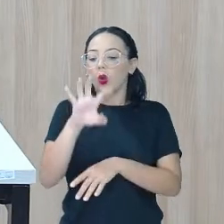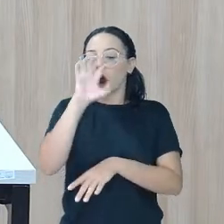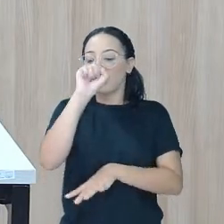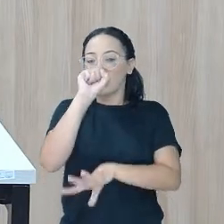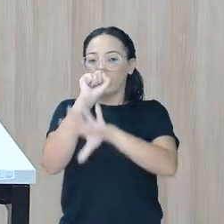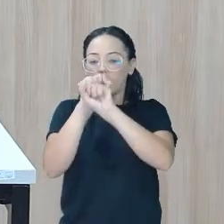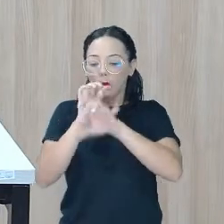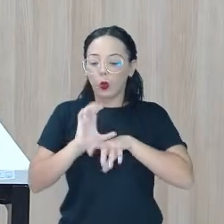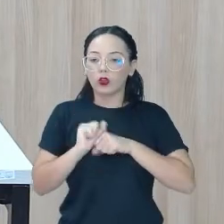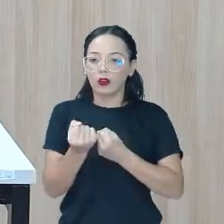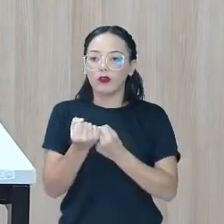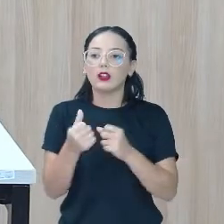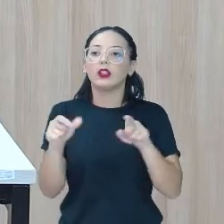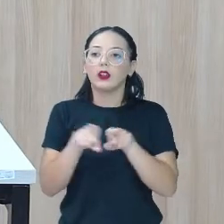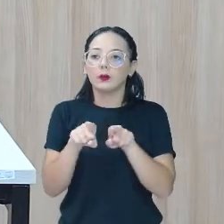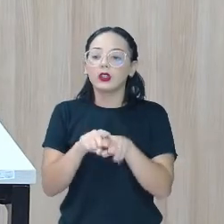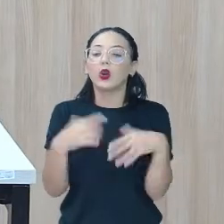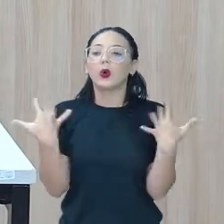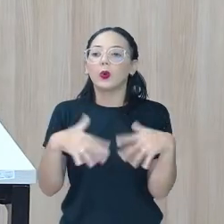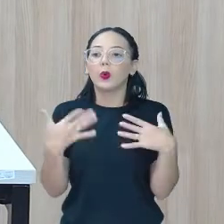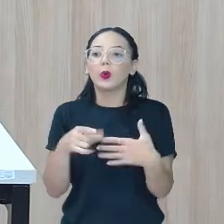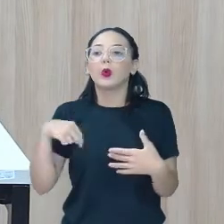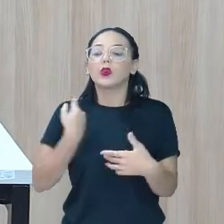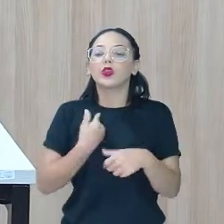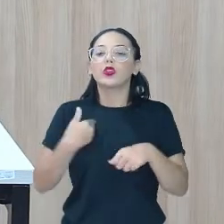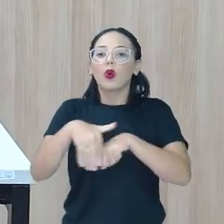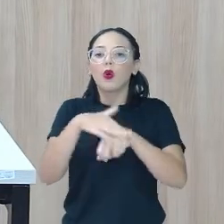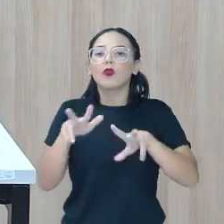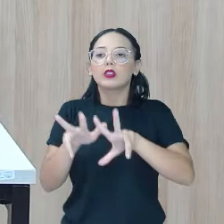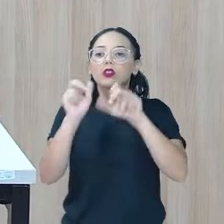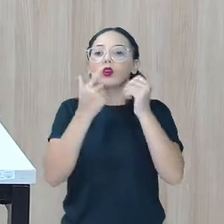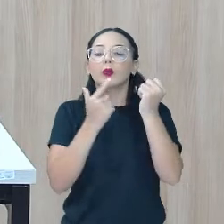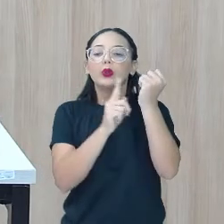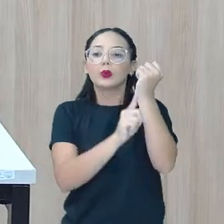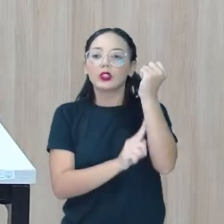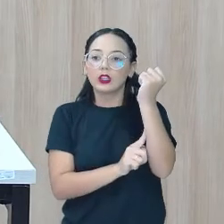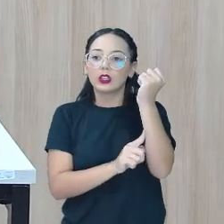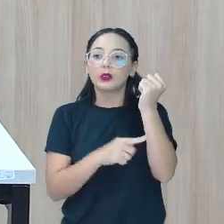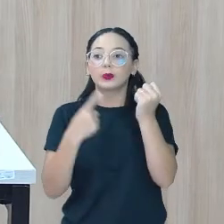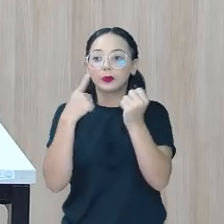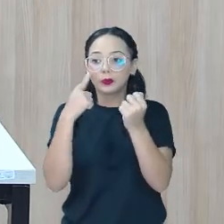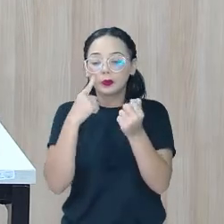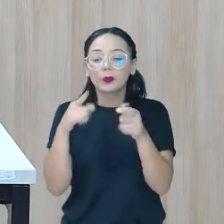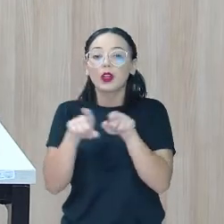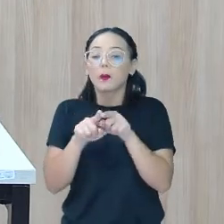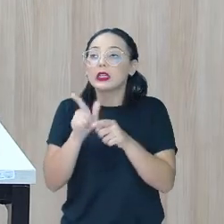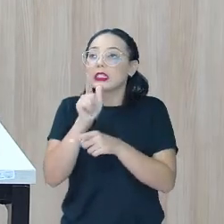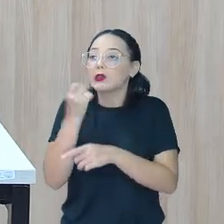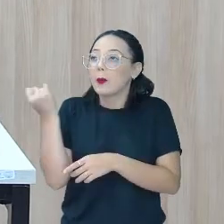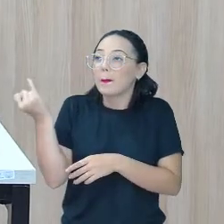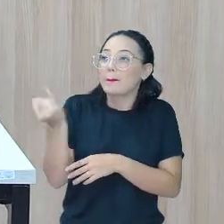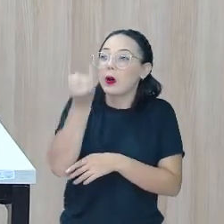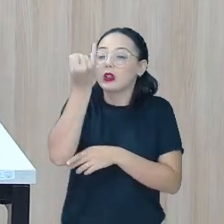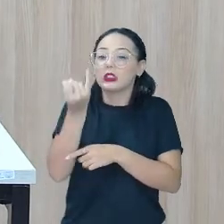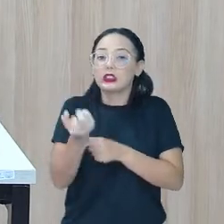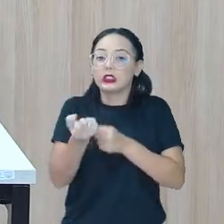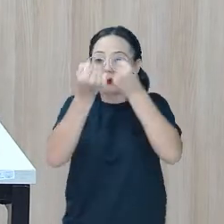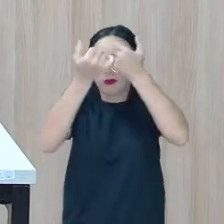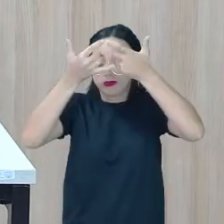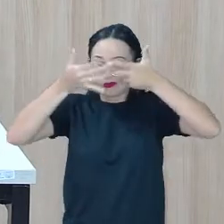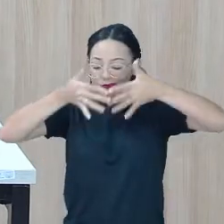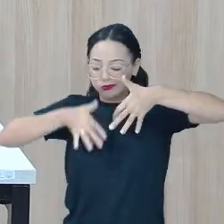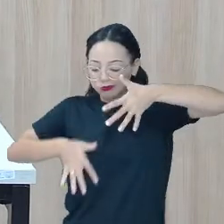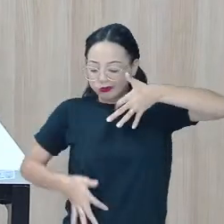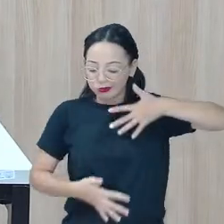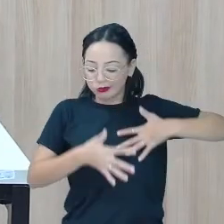também a defesa. E aí, nós agora vamos conversar a respeito do sangue, esse líquido precioso que circula por todo o